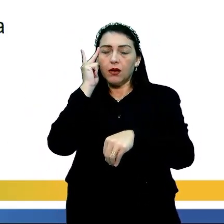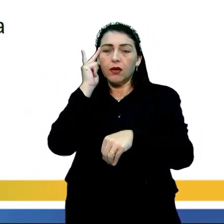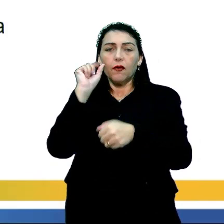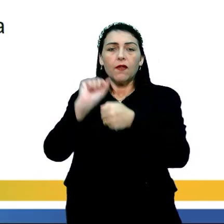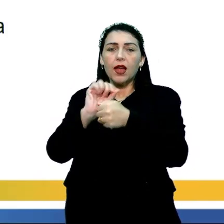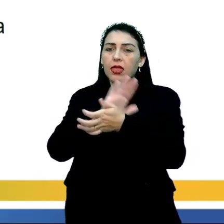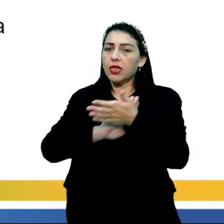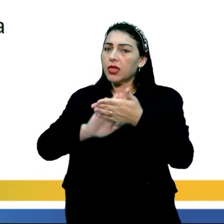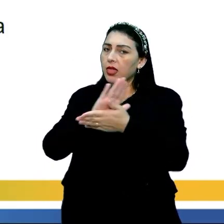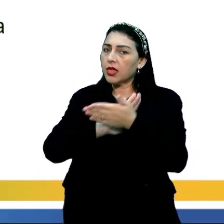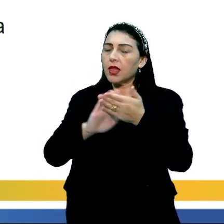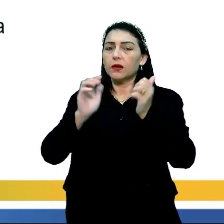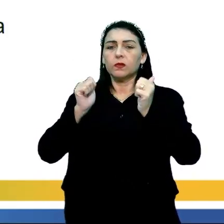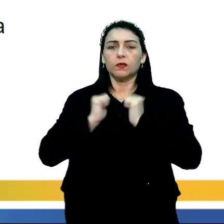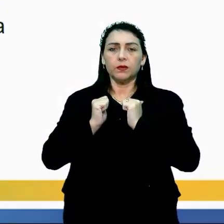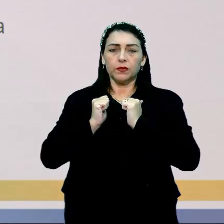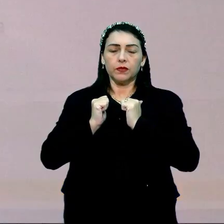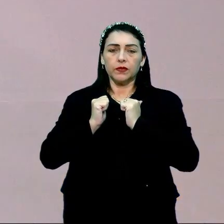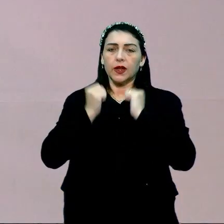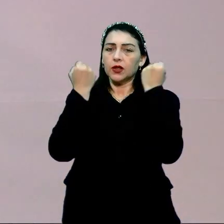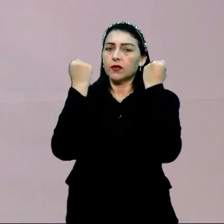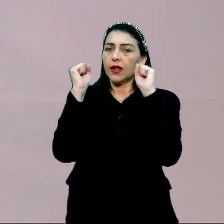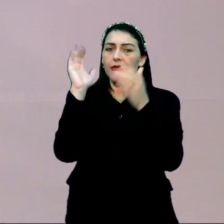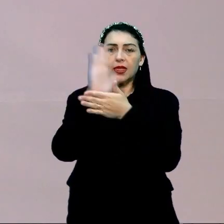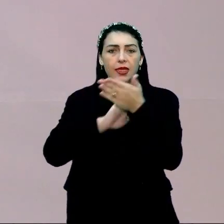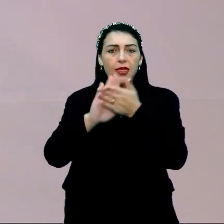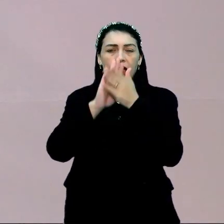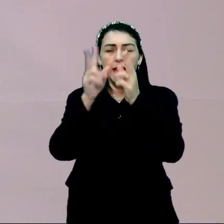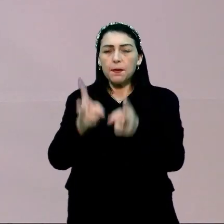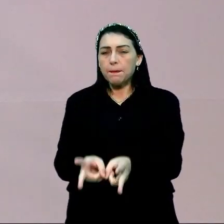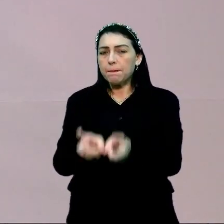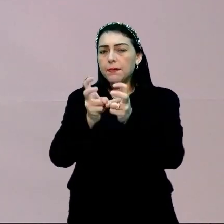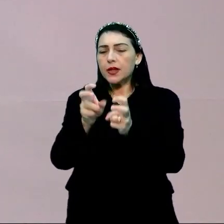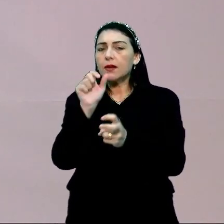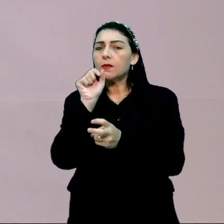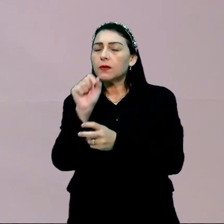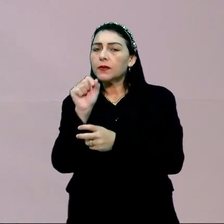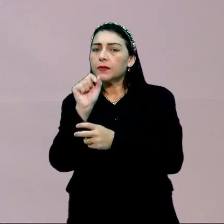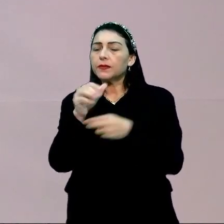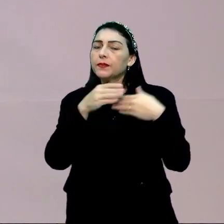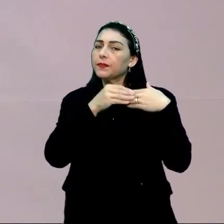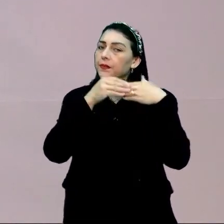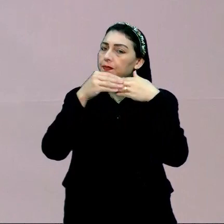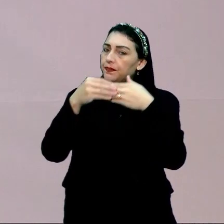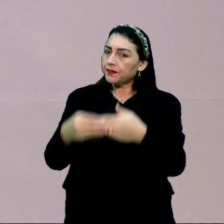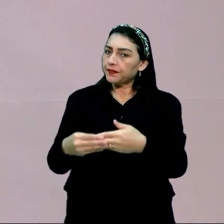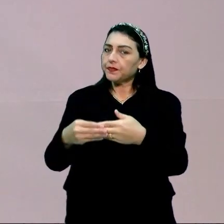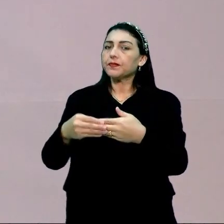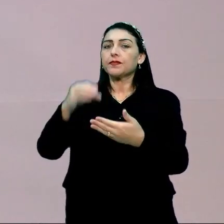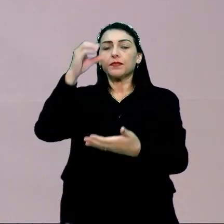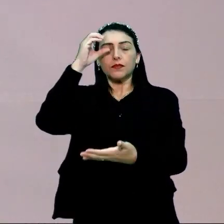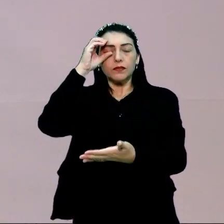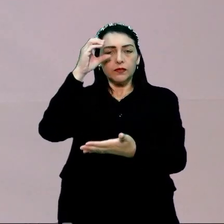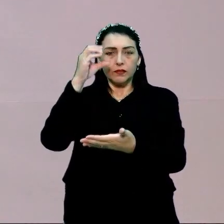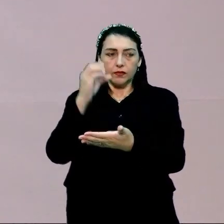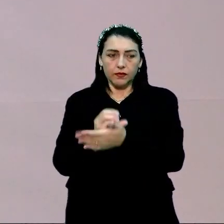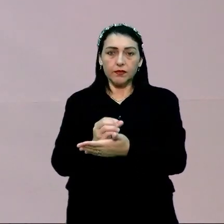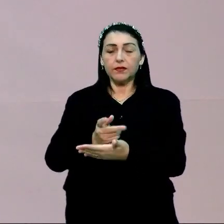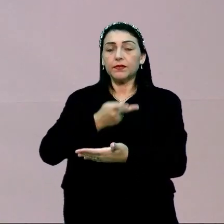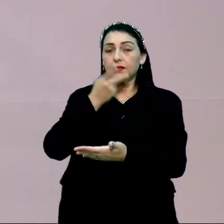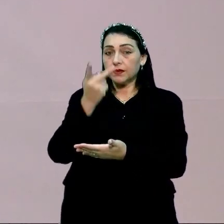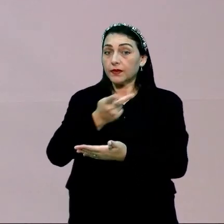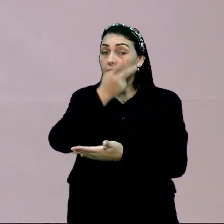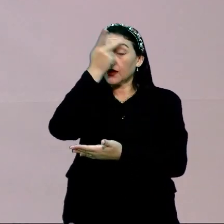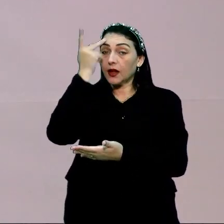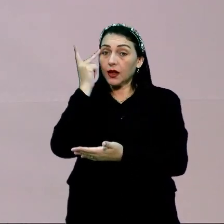entre os indivíduos? Observe que eu trouxe uma tese em que eu disse que